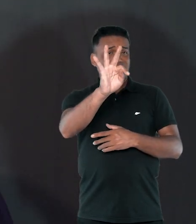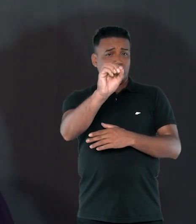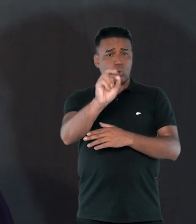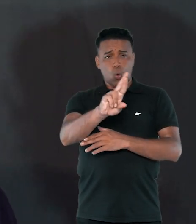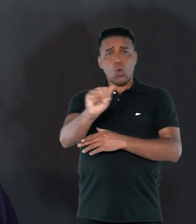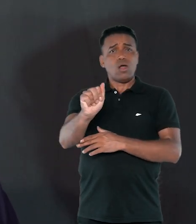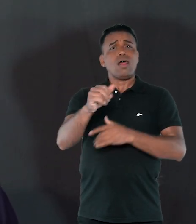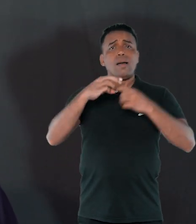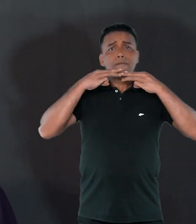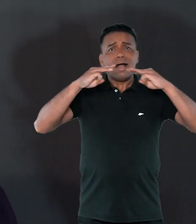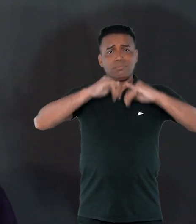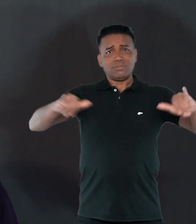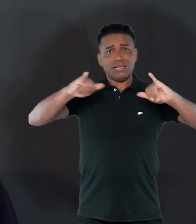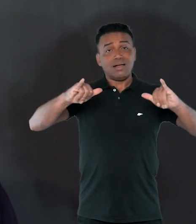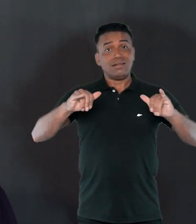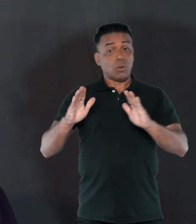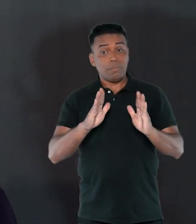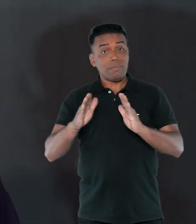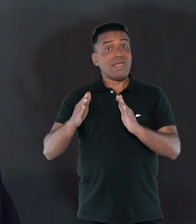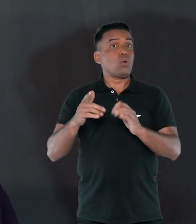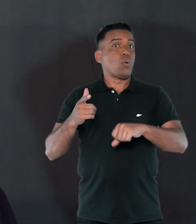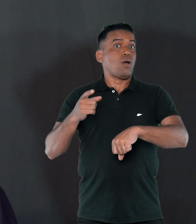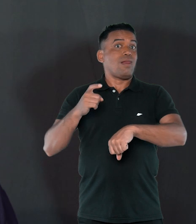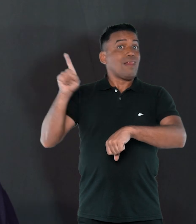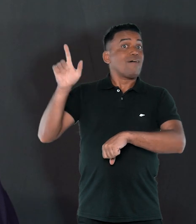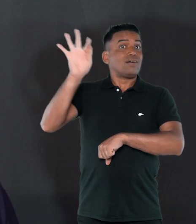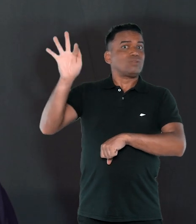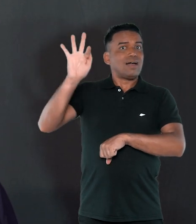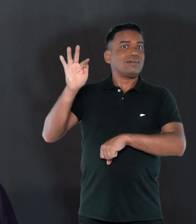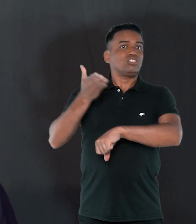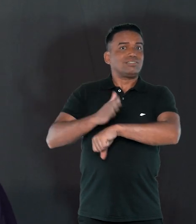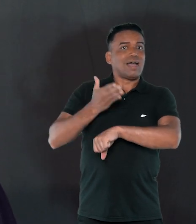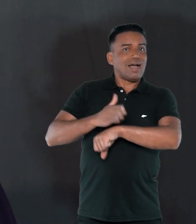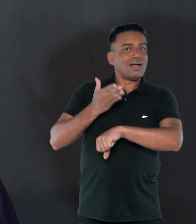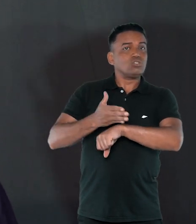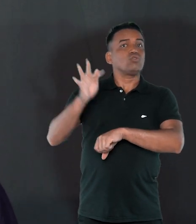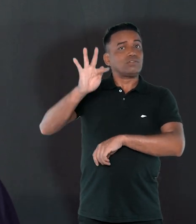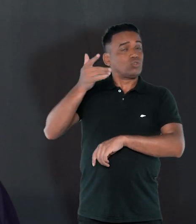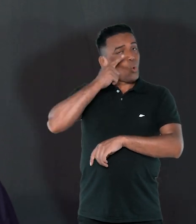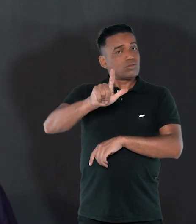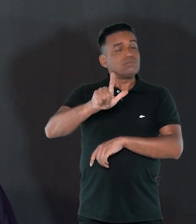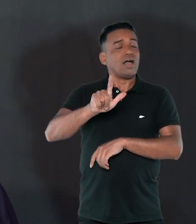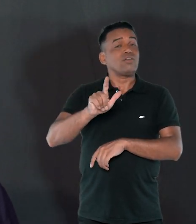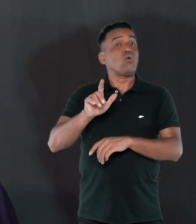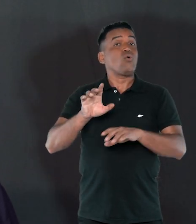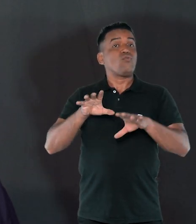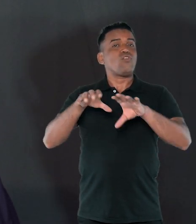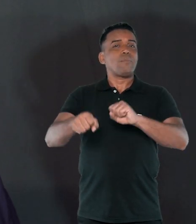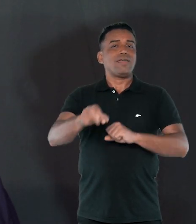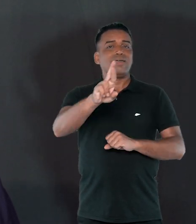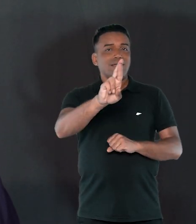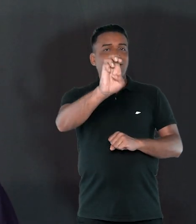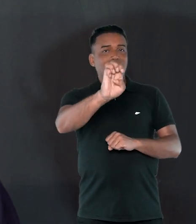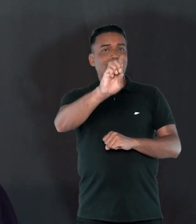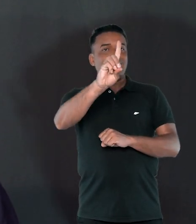primeiro período eu consegui buscar estágios, fazer estágios, e já me formei redatora. Né?